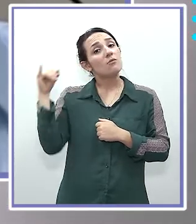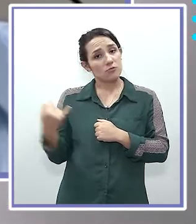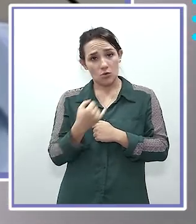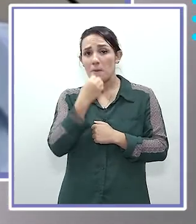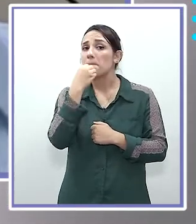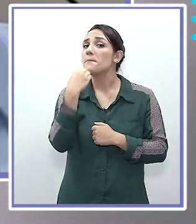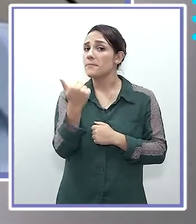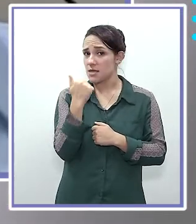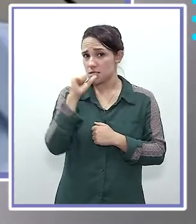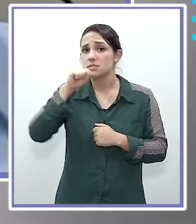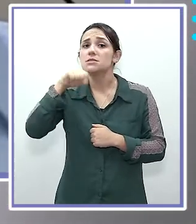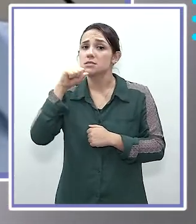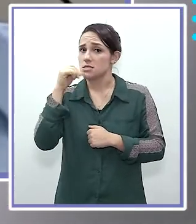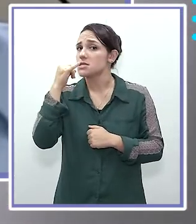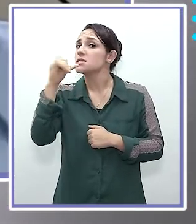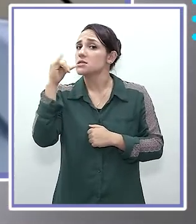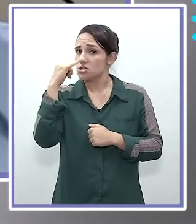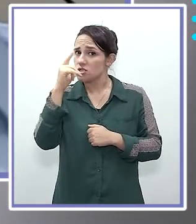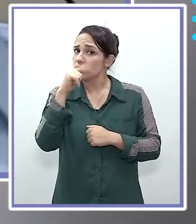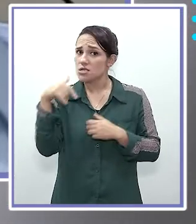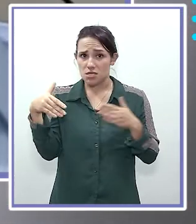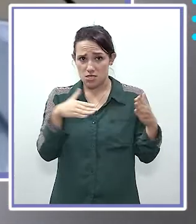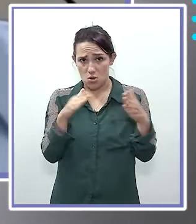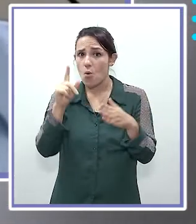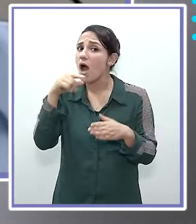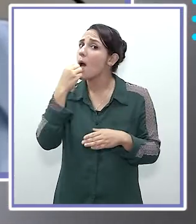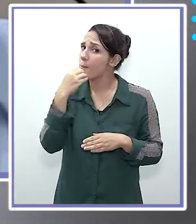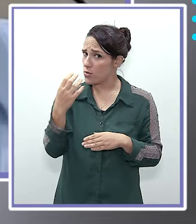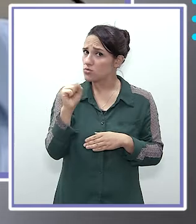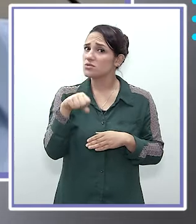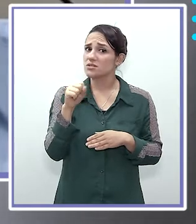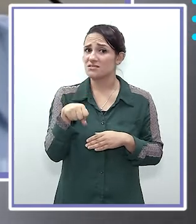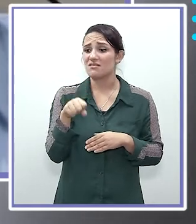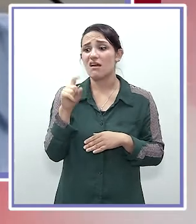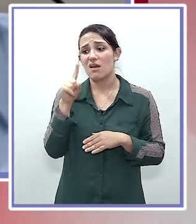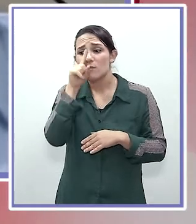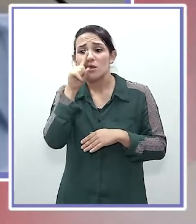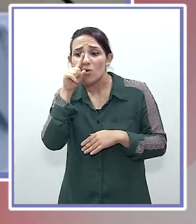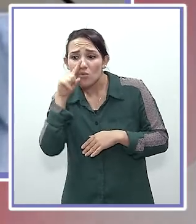acertada. Independente dos riscos que traz,